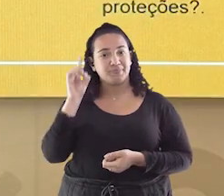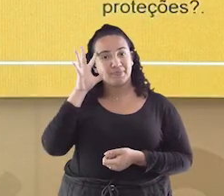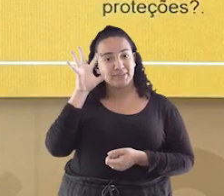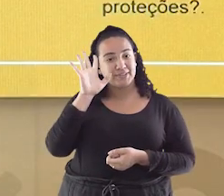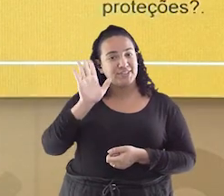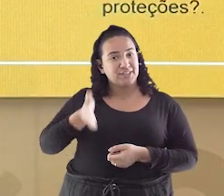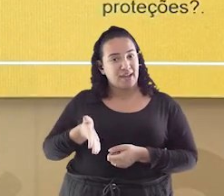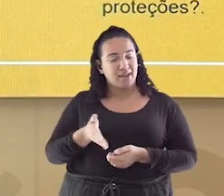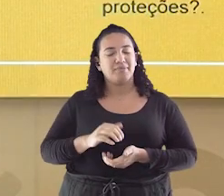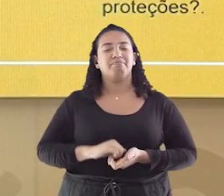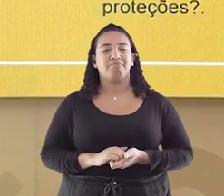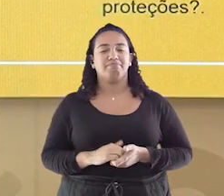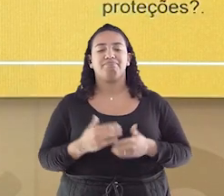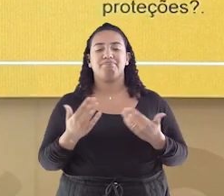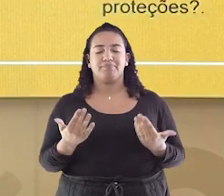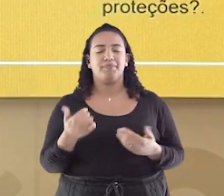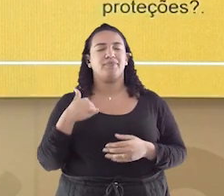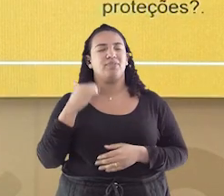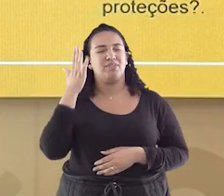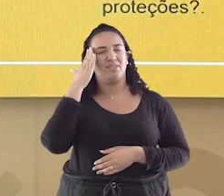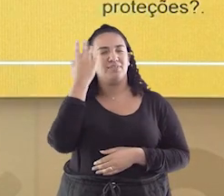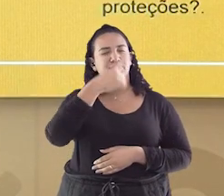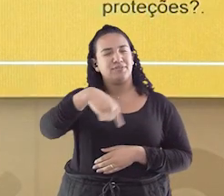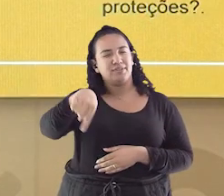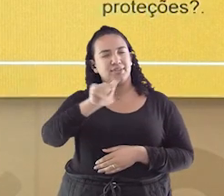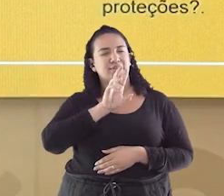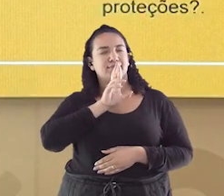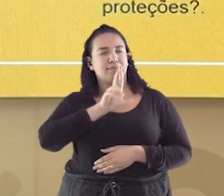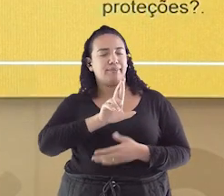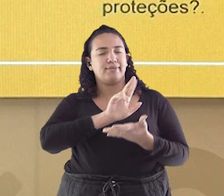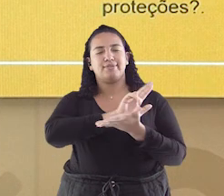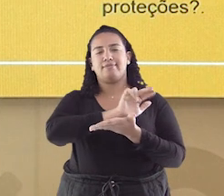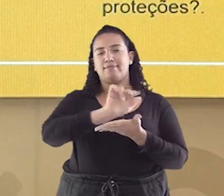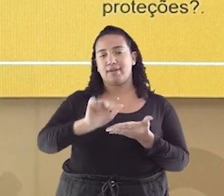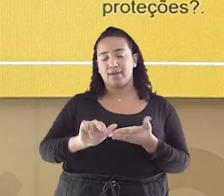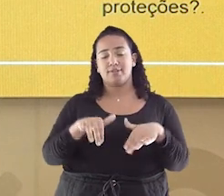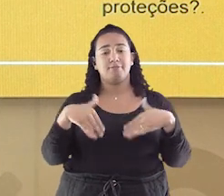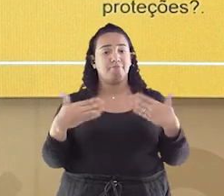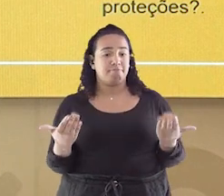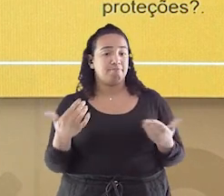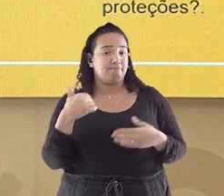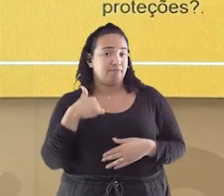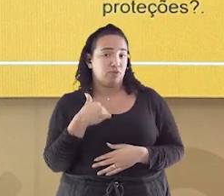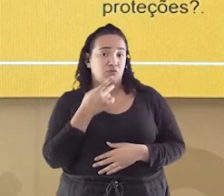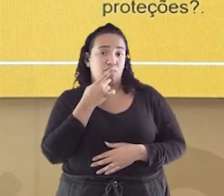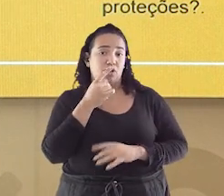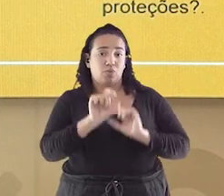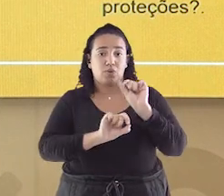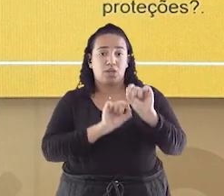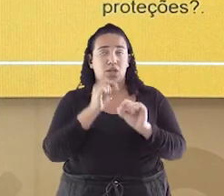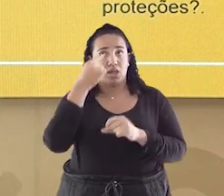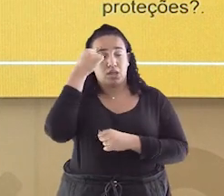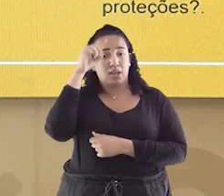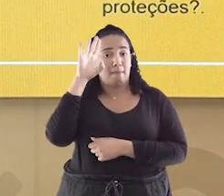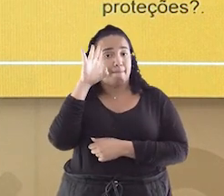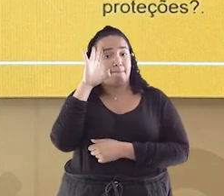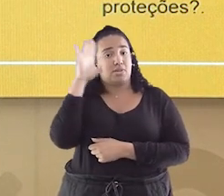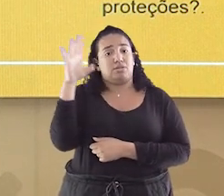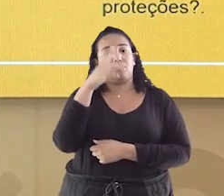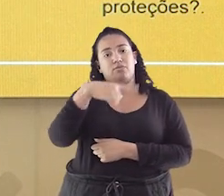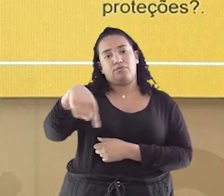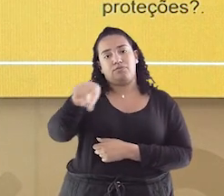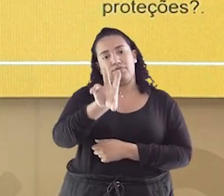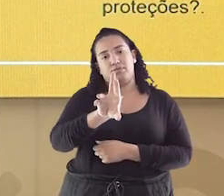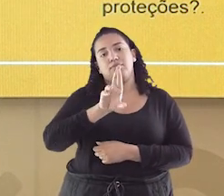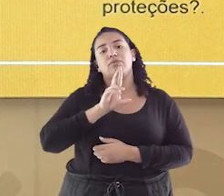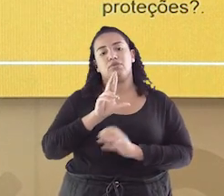Pensaram? Aposto que vocês deram várias respostas bacanas. As que eu vou dar aqui são a ideia principal que vocês tiveram que usar para